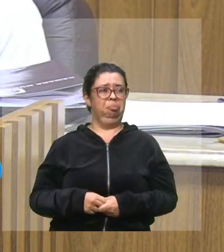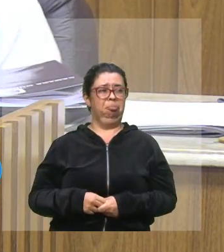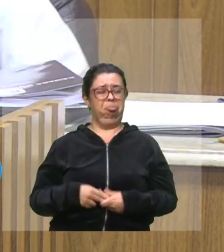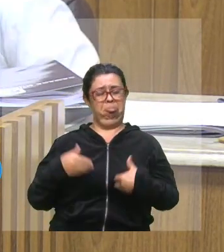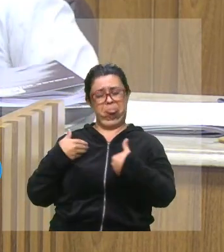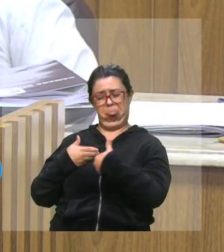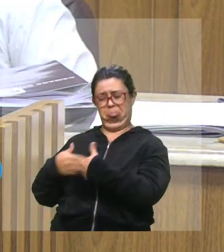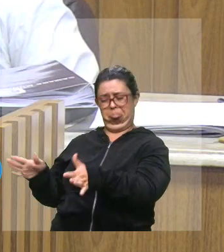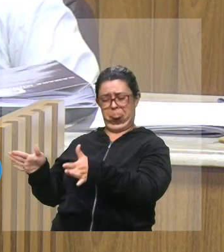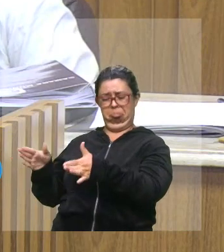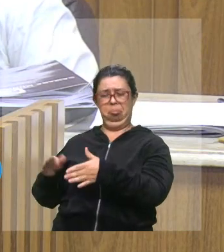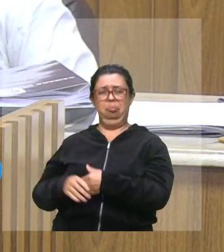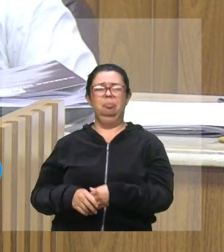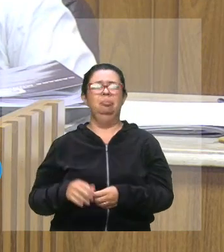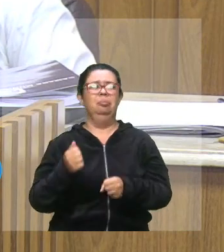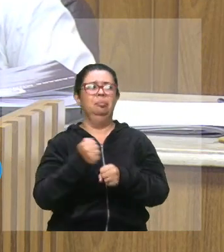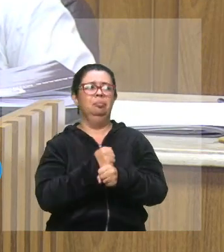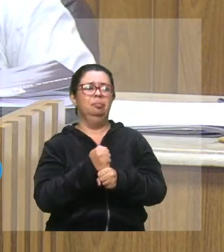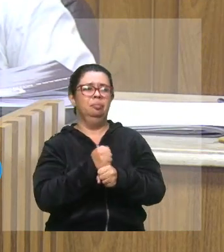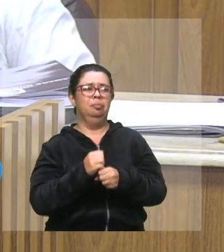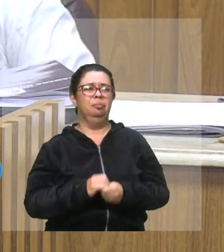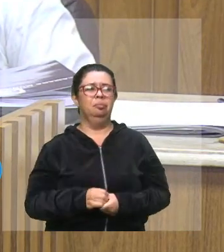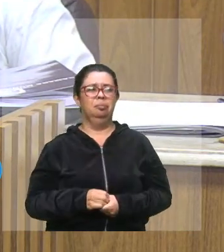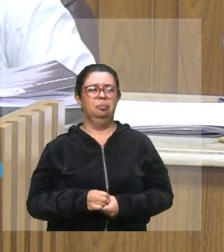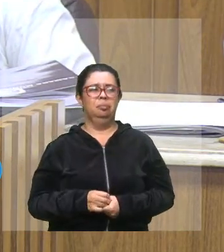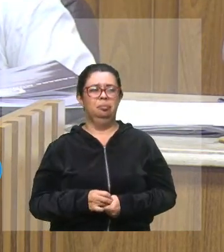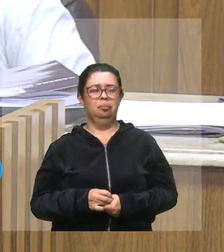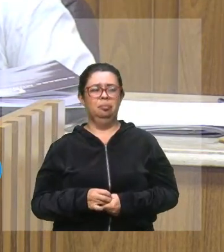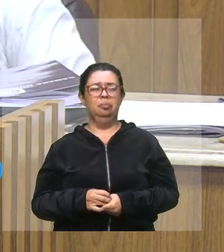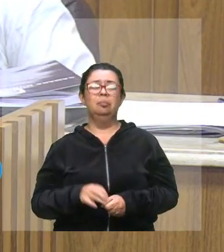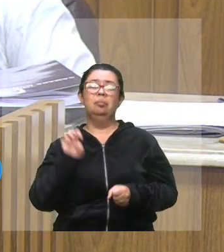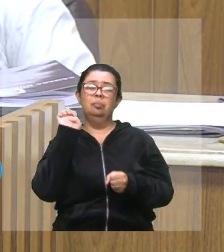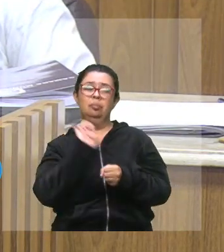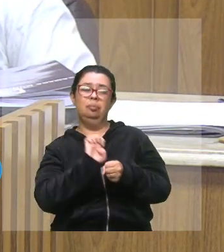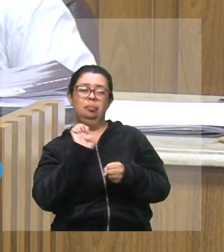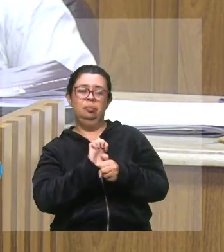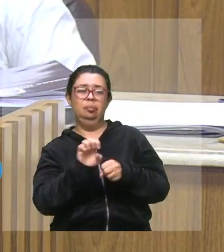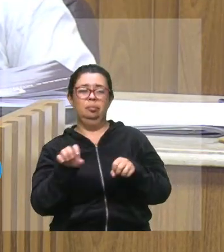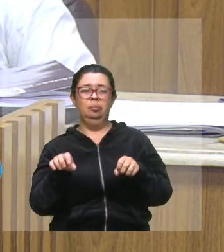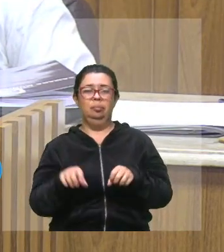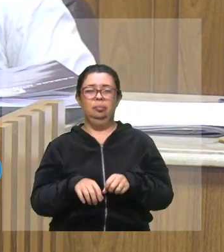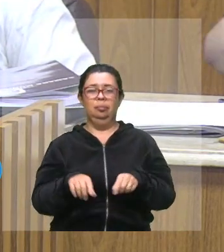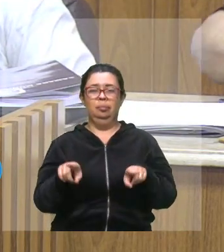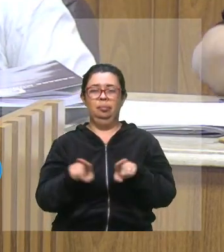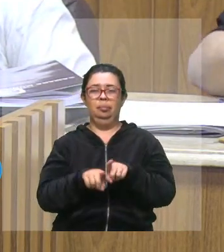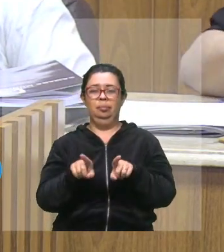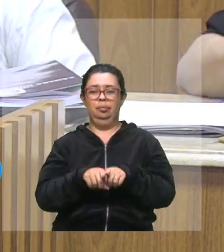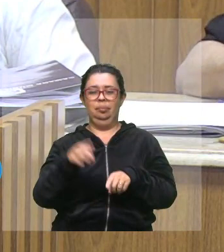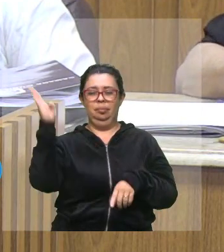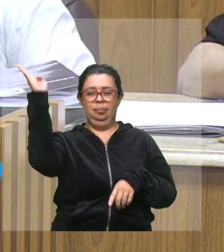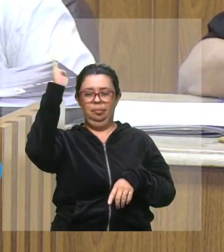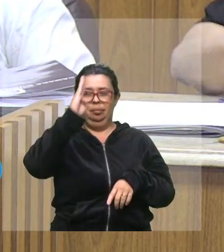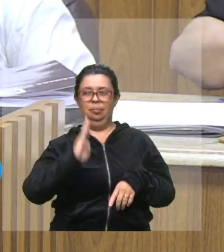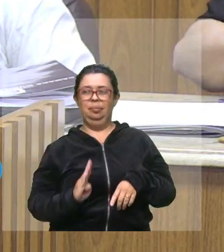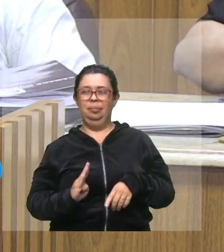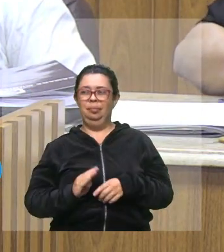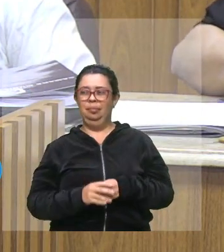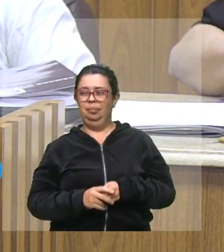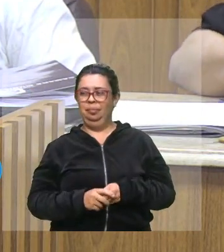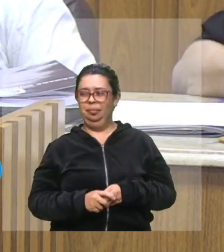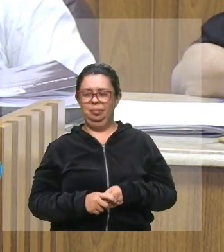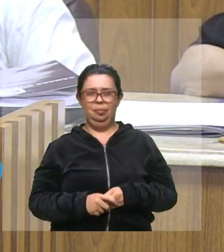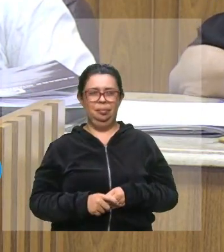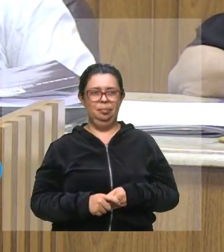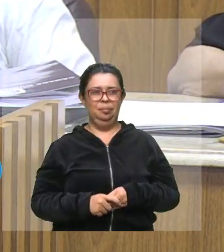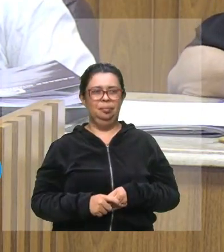desgastada ao longo dos anos, tanto a nível estadual quanto a nível nacional, através da divulgação de